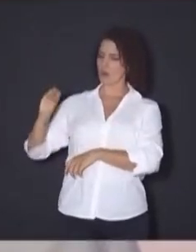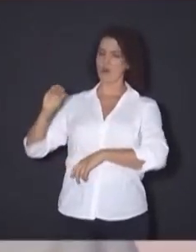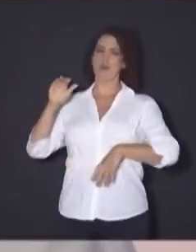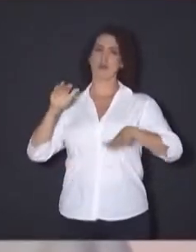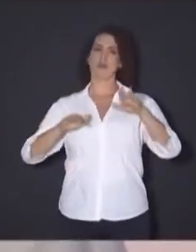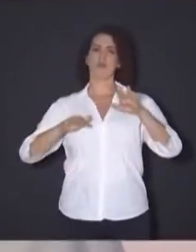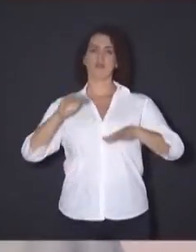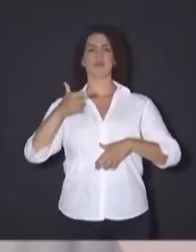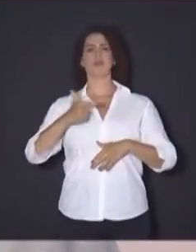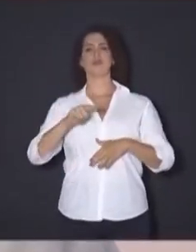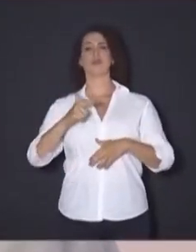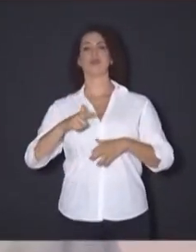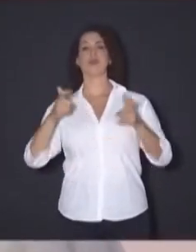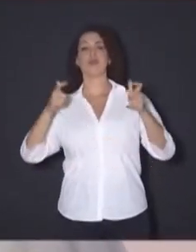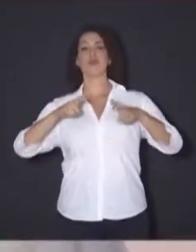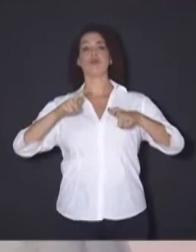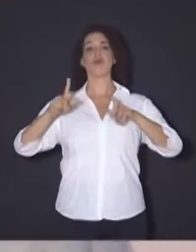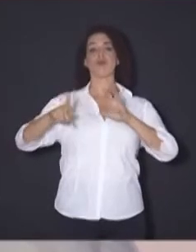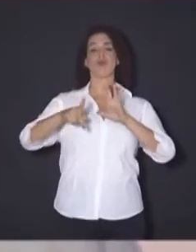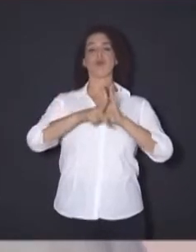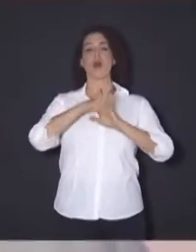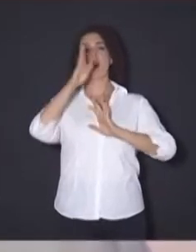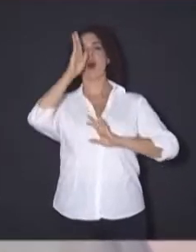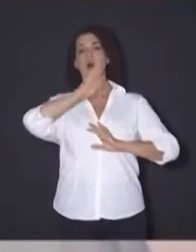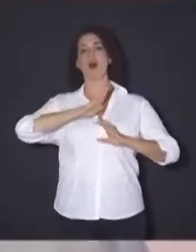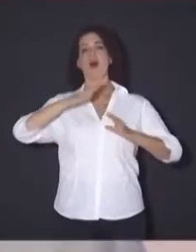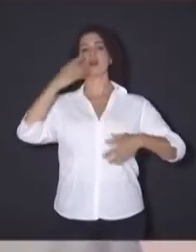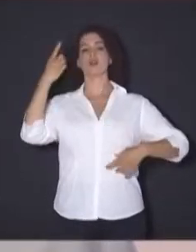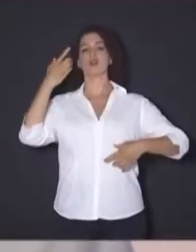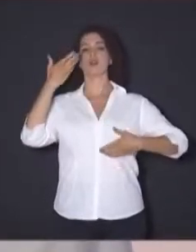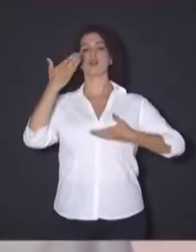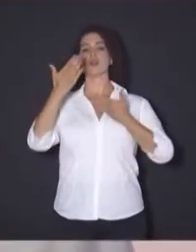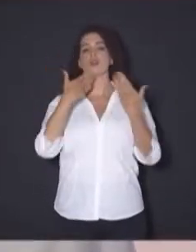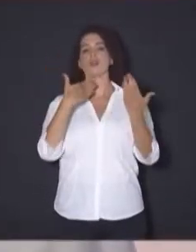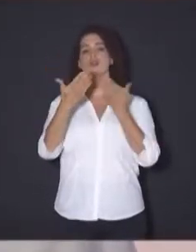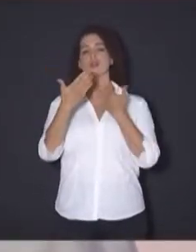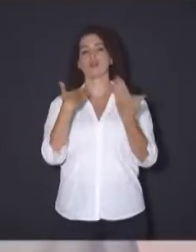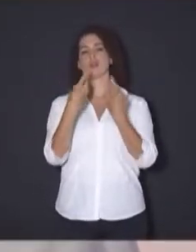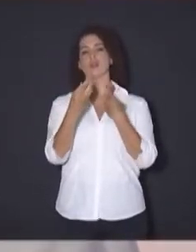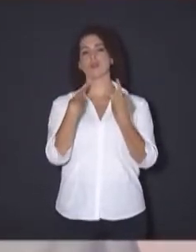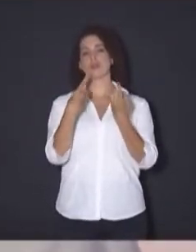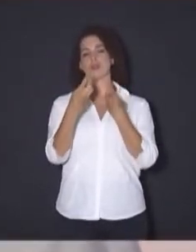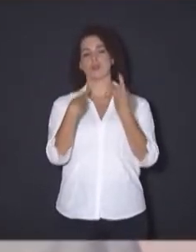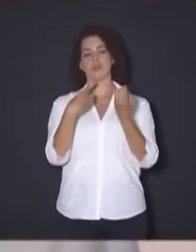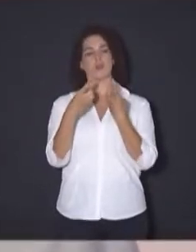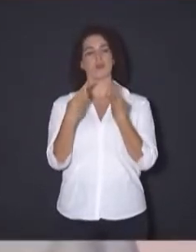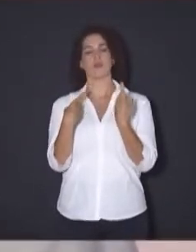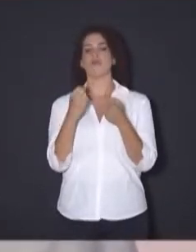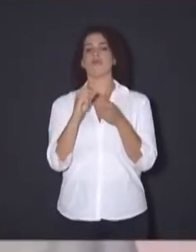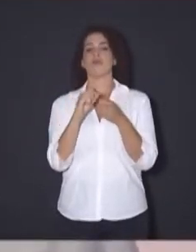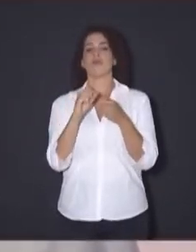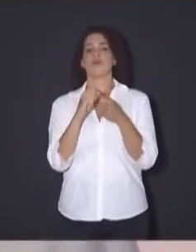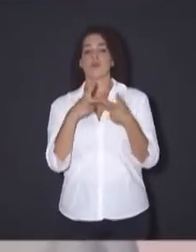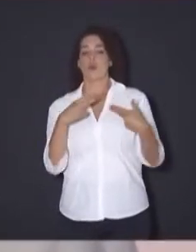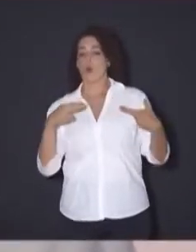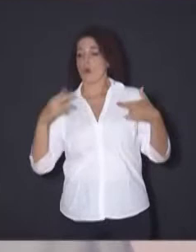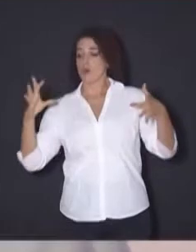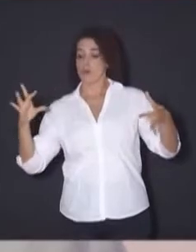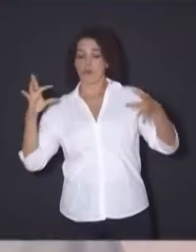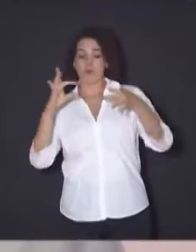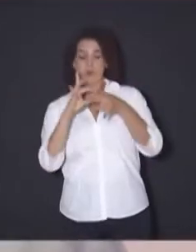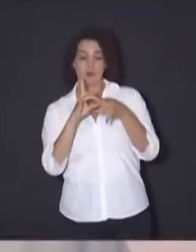públicos de diálogo onde das portas se podendo é que se pode construir iniciativas conjuntas muito